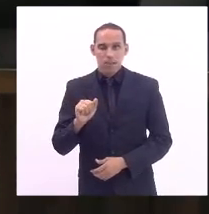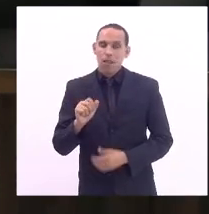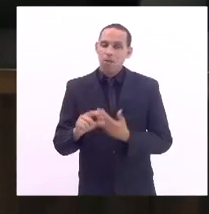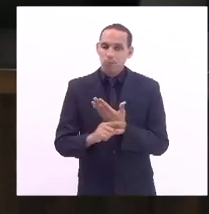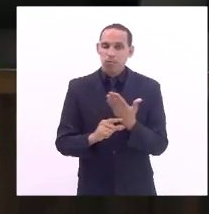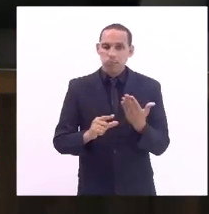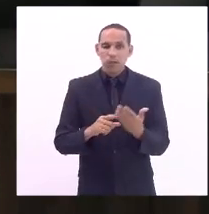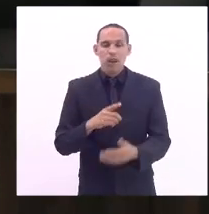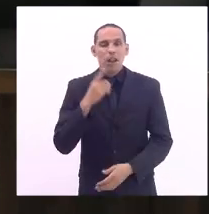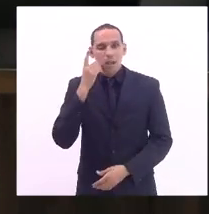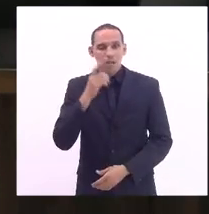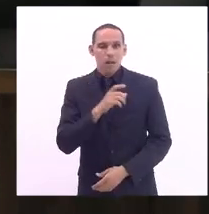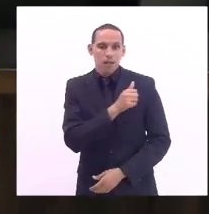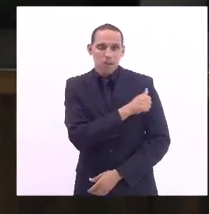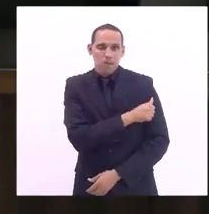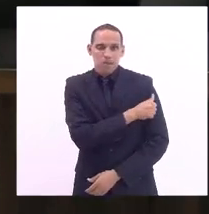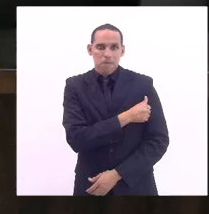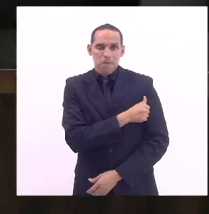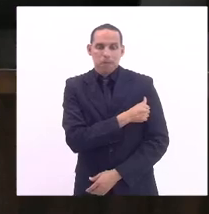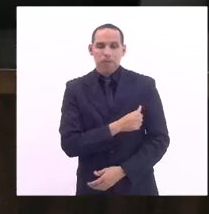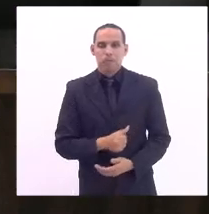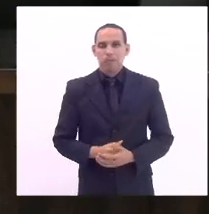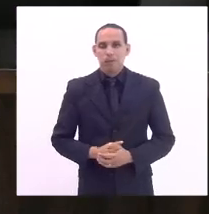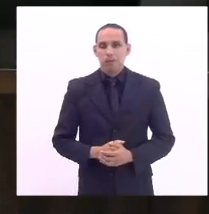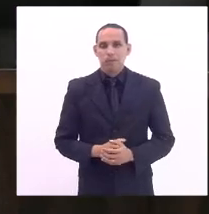autora. Deputada enfermeira Rejane.